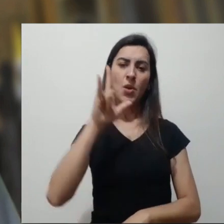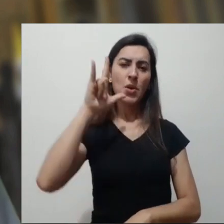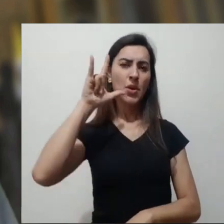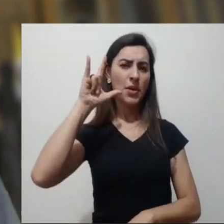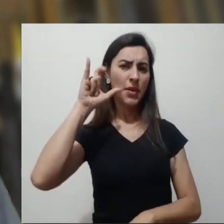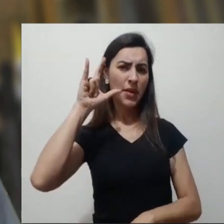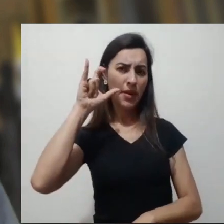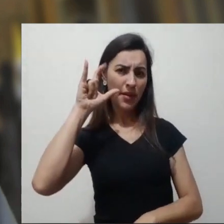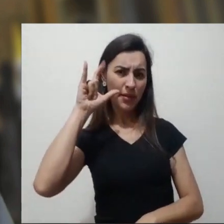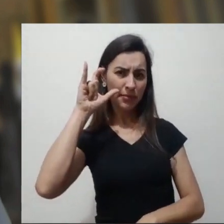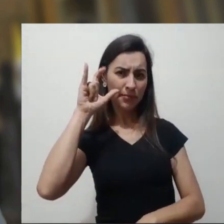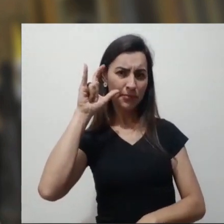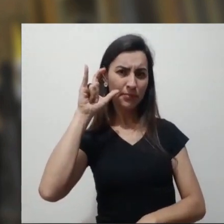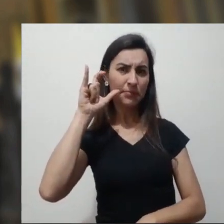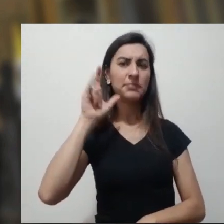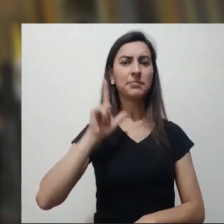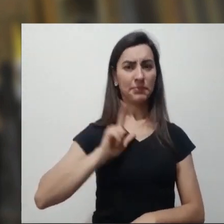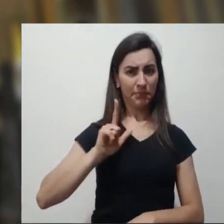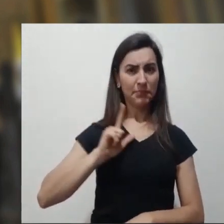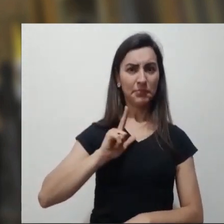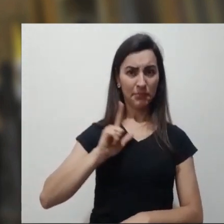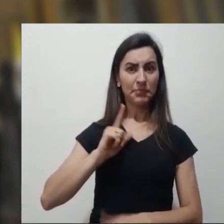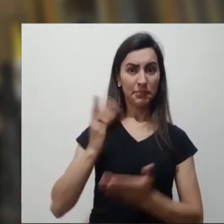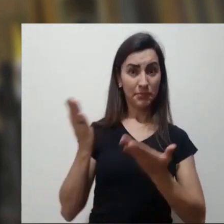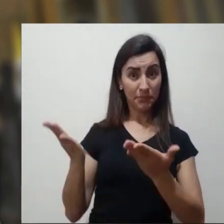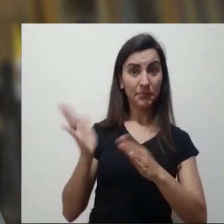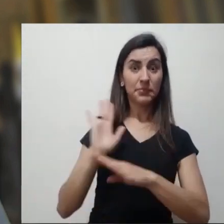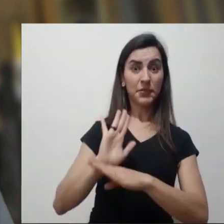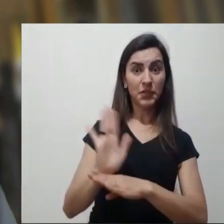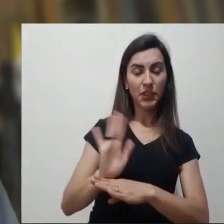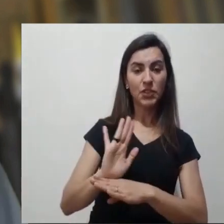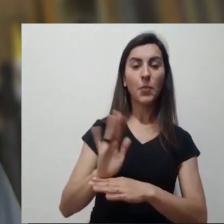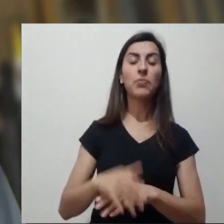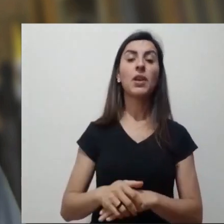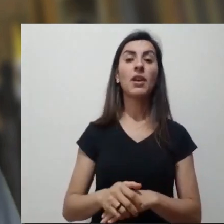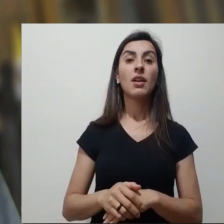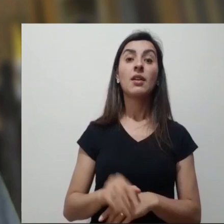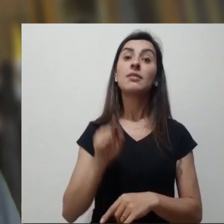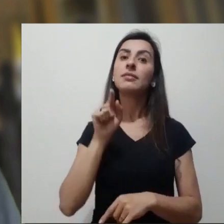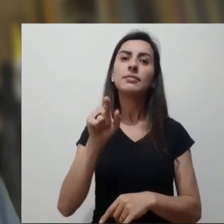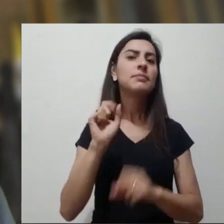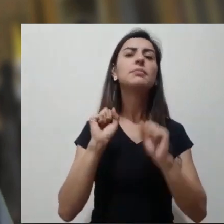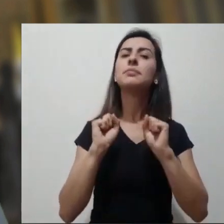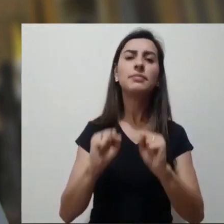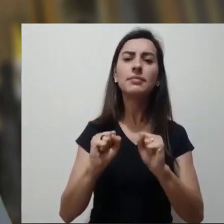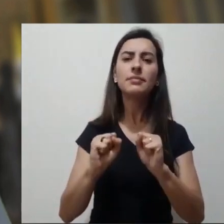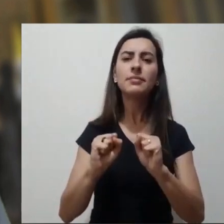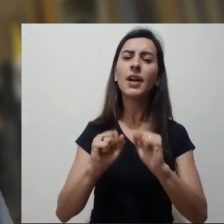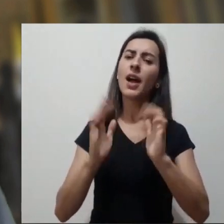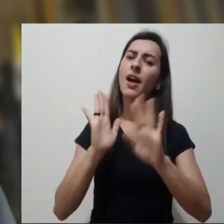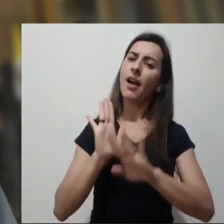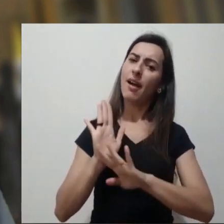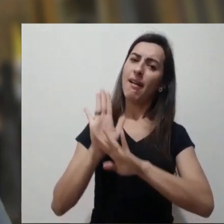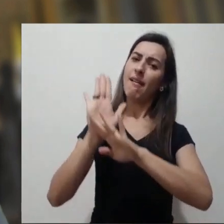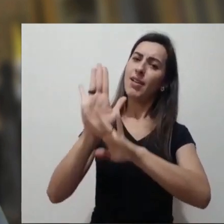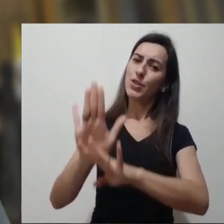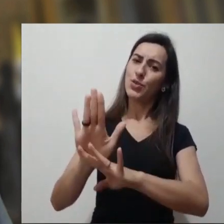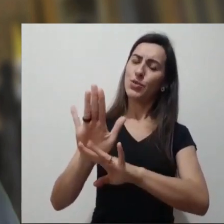Acesse o Instagram do Street Catholic, que está aparecendo aqui no vídeo, para que você